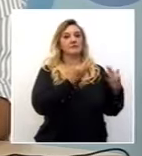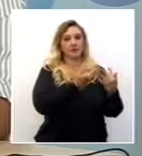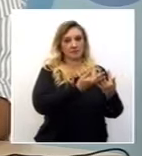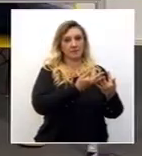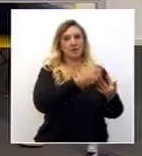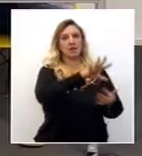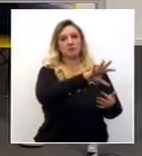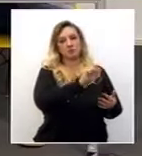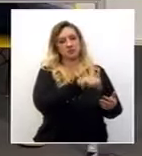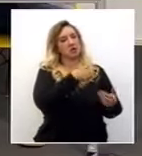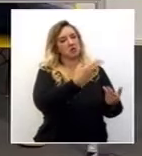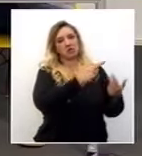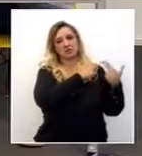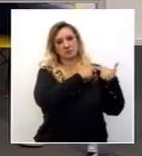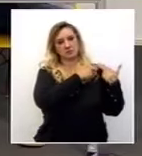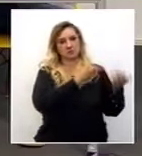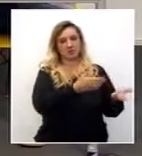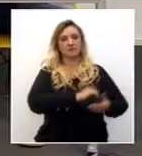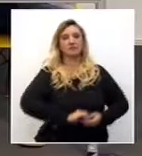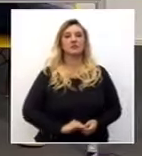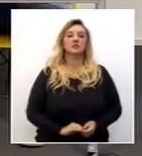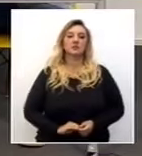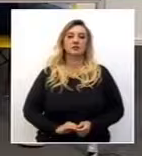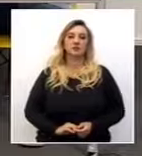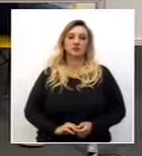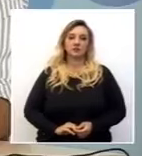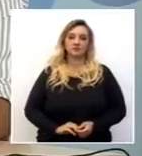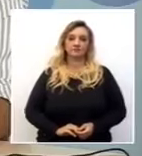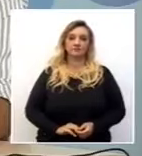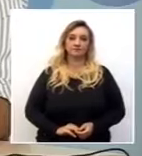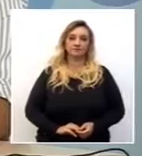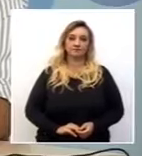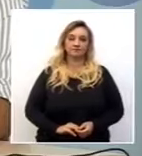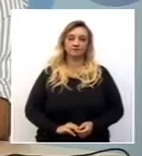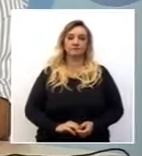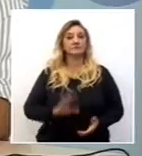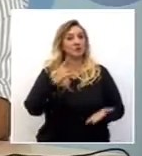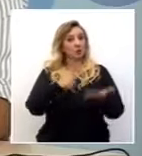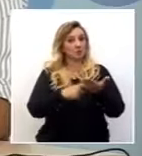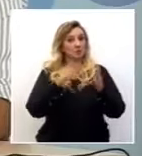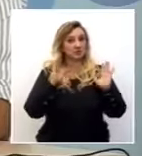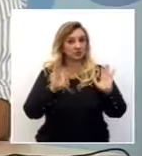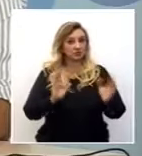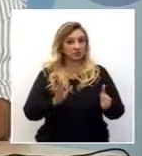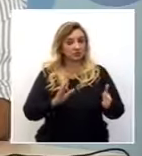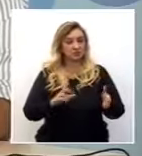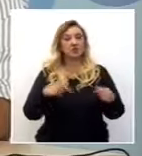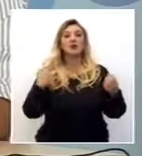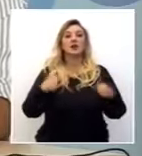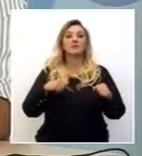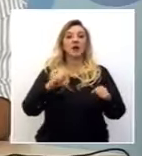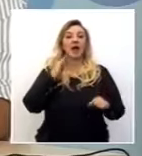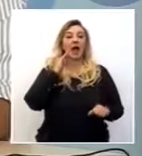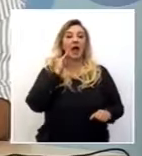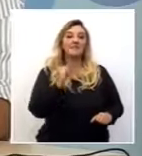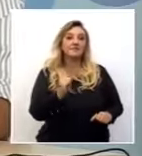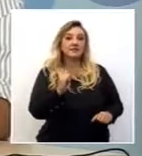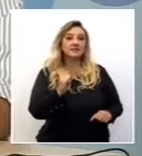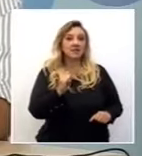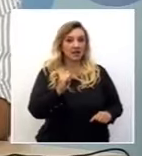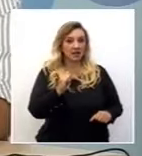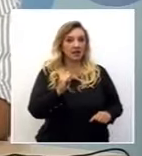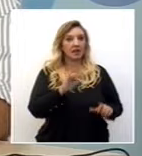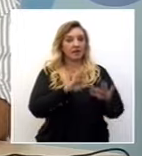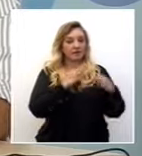ir buscar nas escolas. A professora comentou, né? Isso, e aquele combinado, né? Precisa avisar